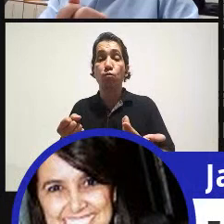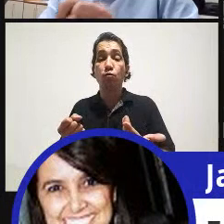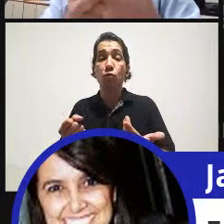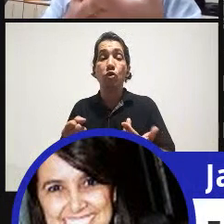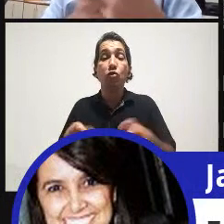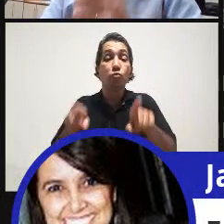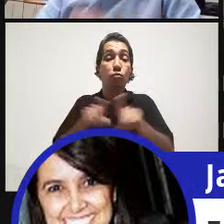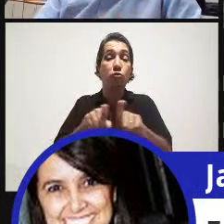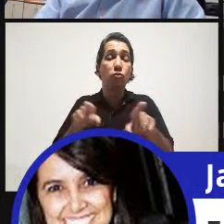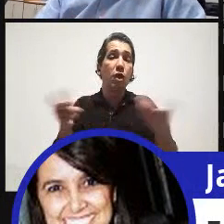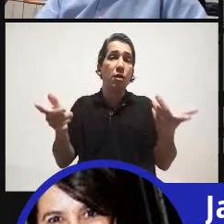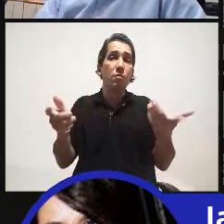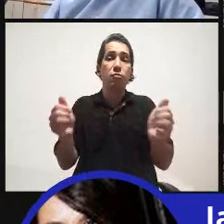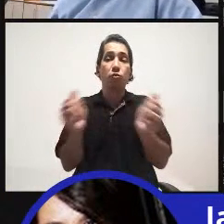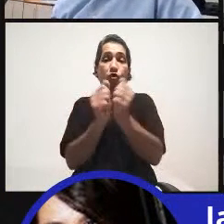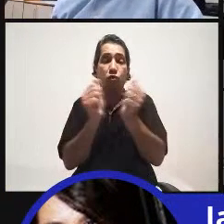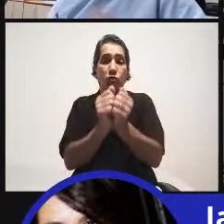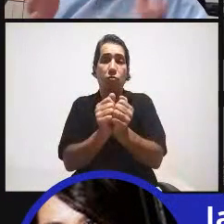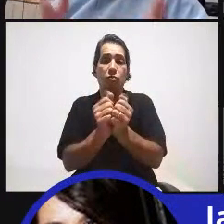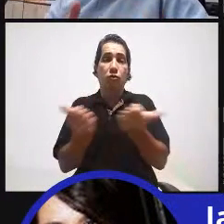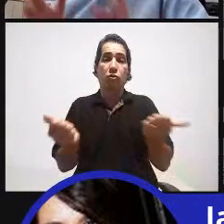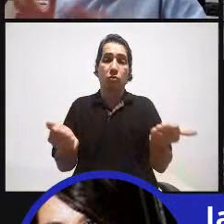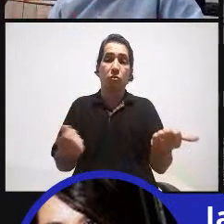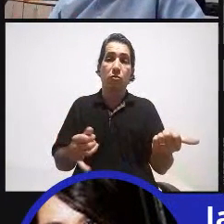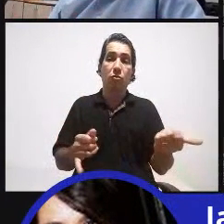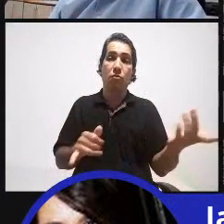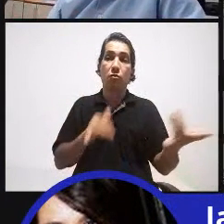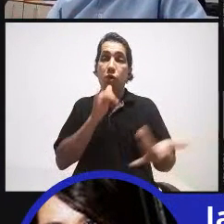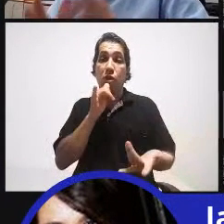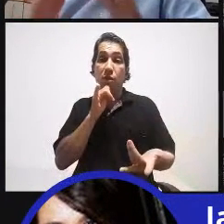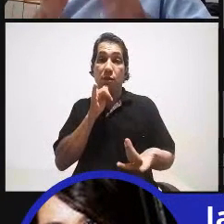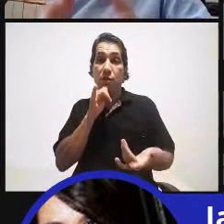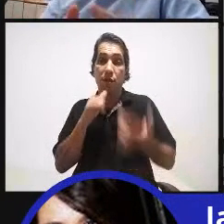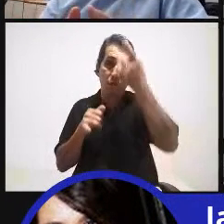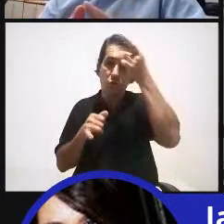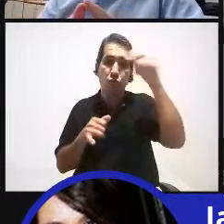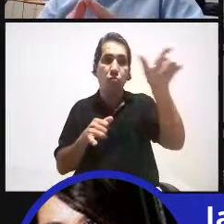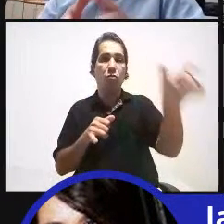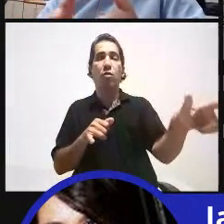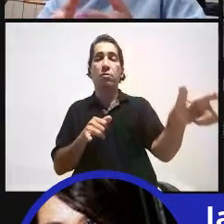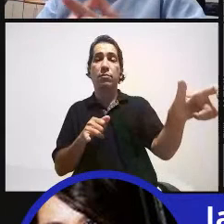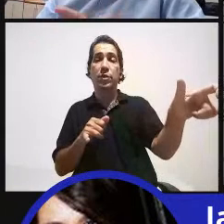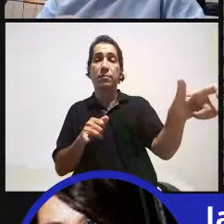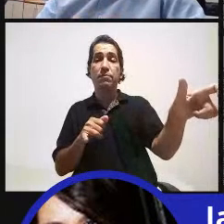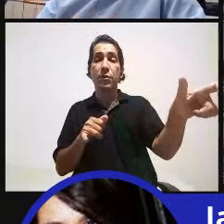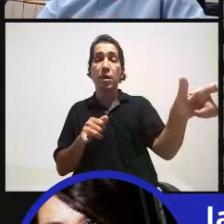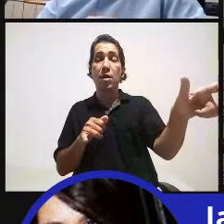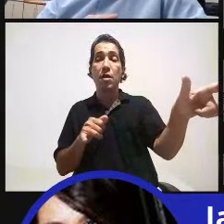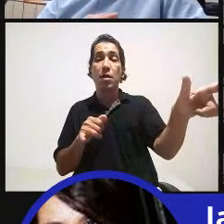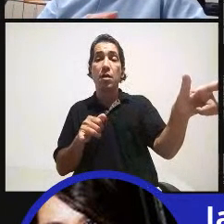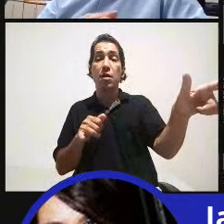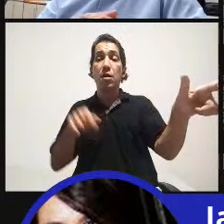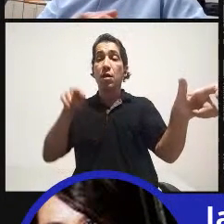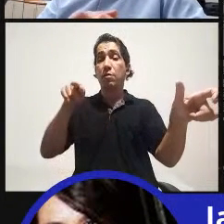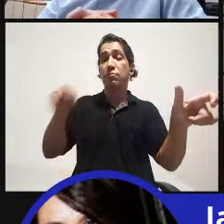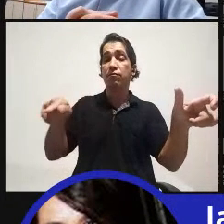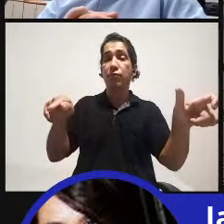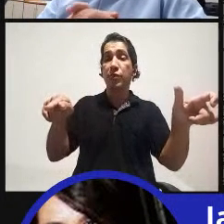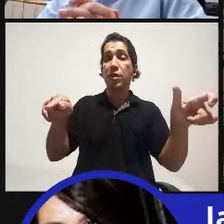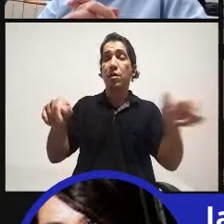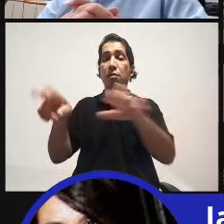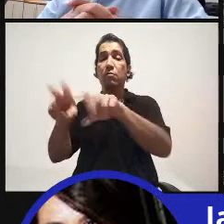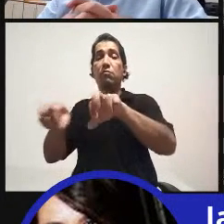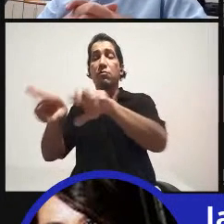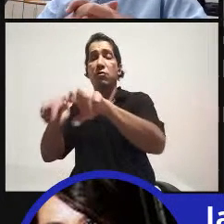decisão antecipada, por exemplo, com o homem. Né? Então, é o homem e o software trabalhando em conjunto para antecipar a tomada